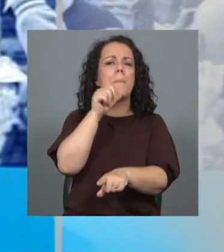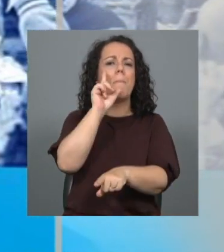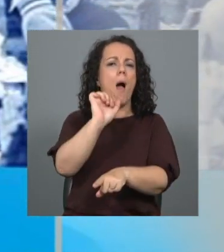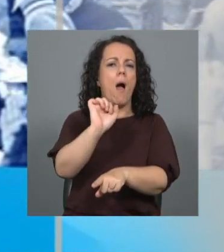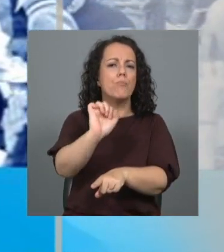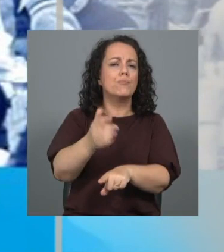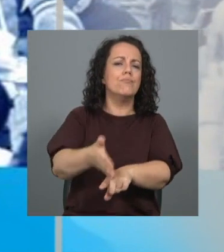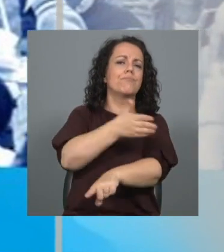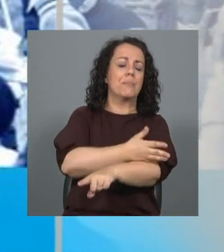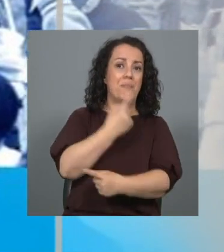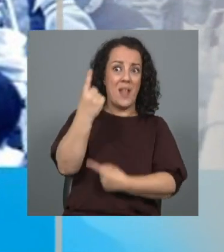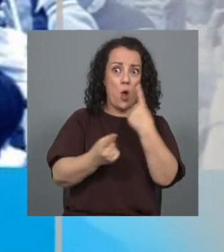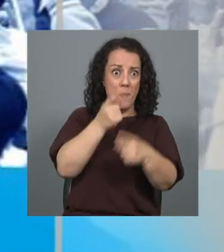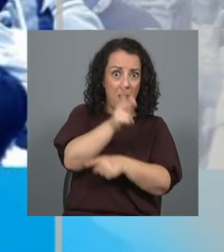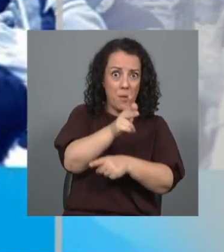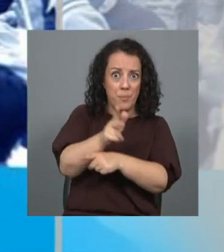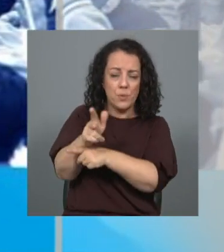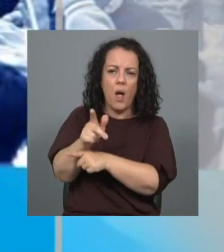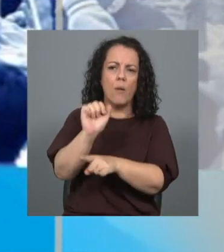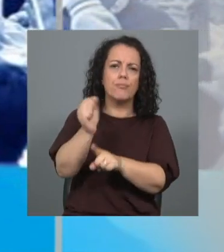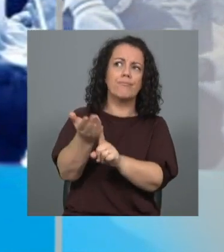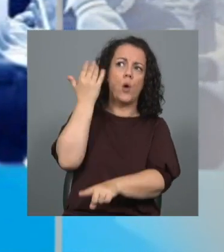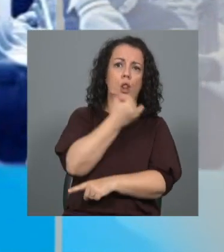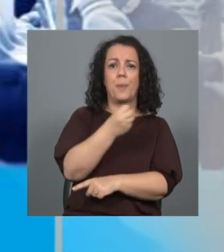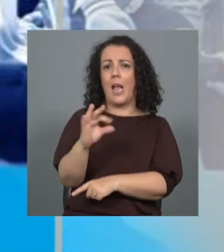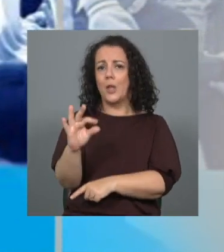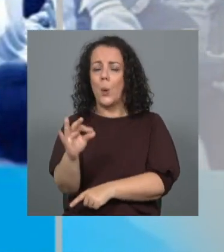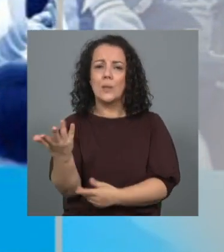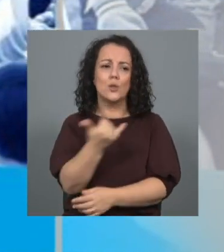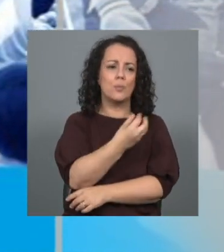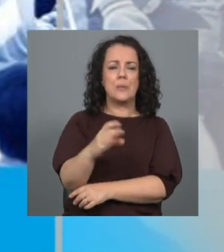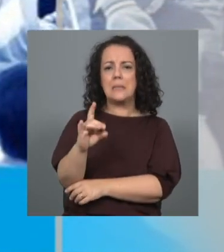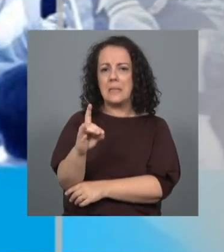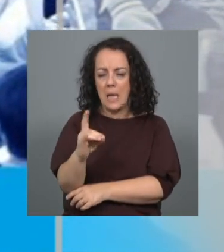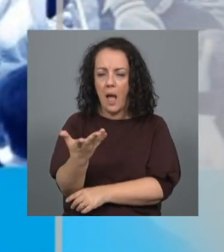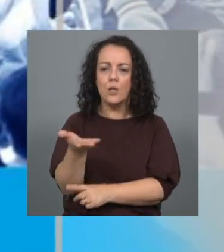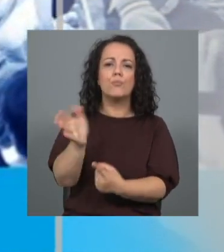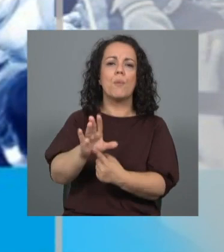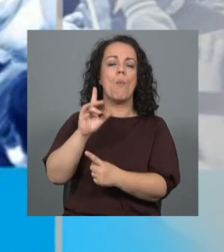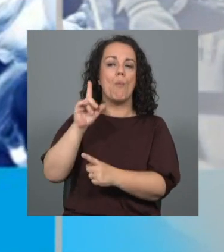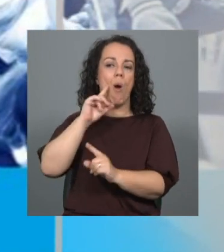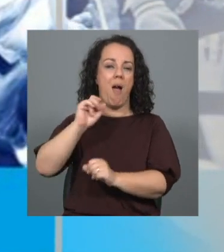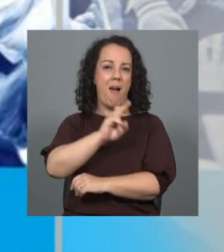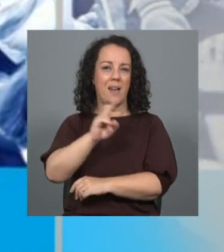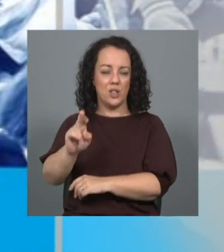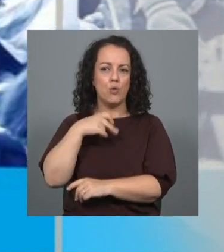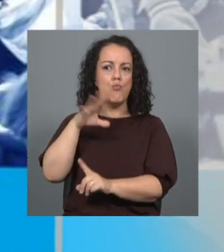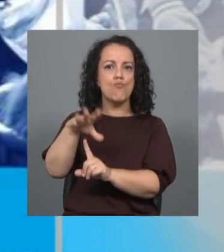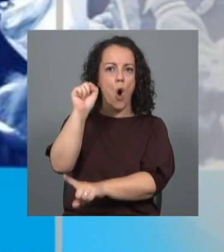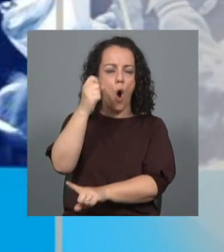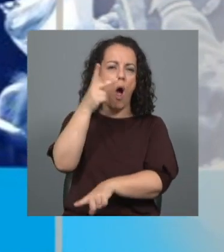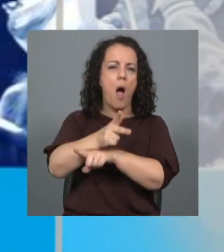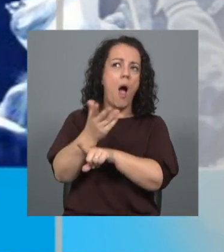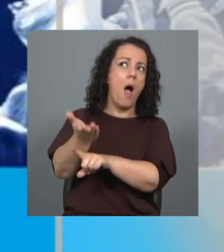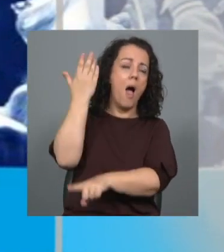Reportagens, algumas das quais já de 2014, 2016. No caso da Renascença, recuperámos uma reportagem